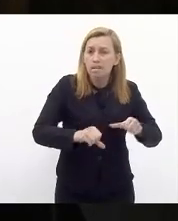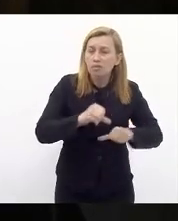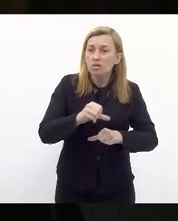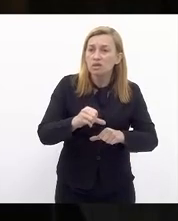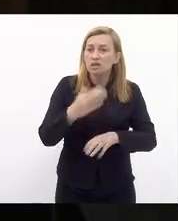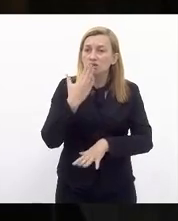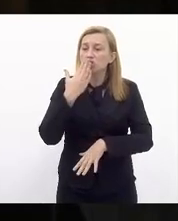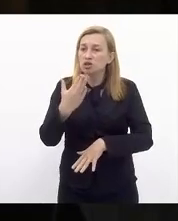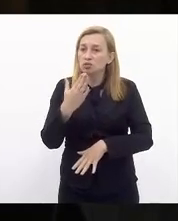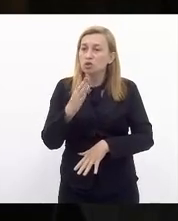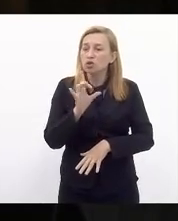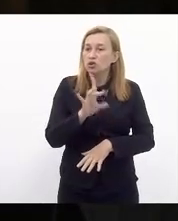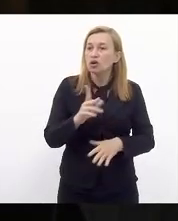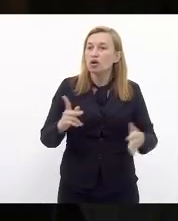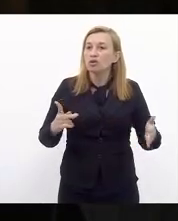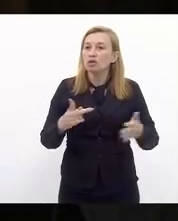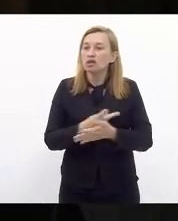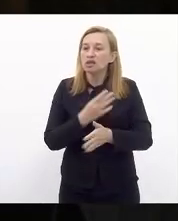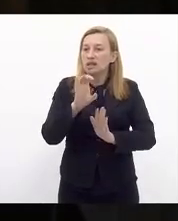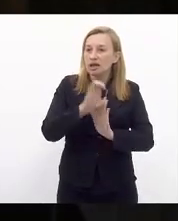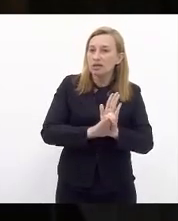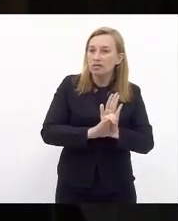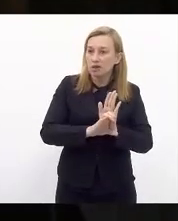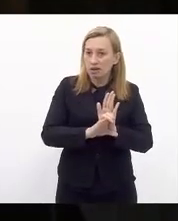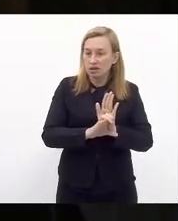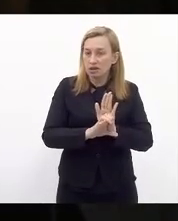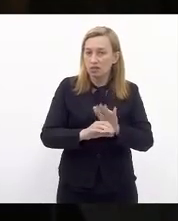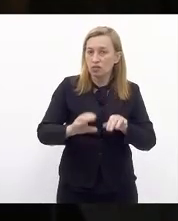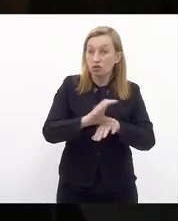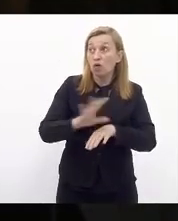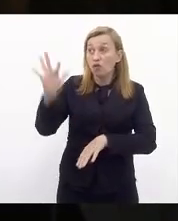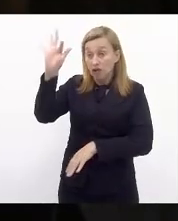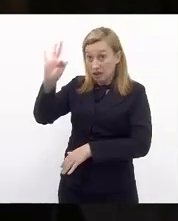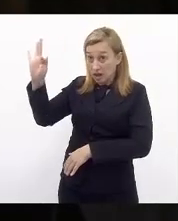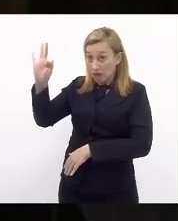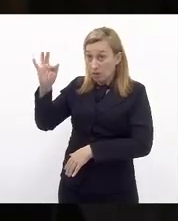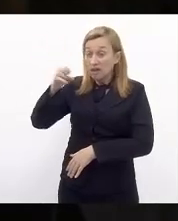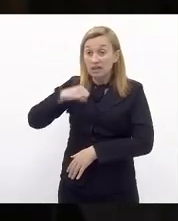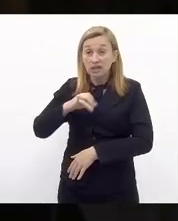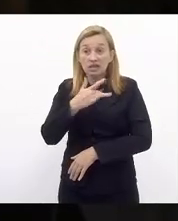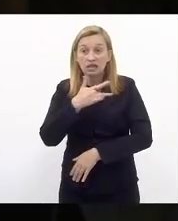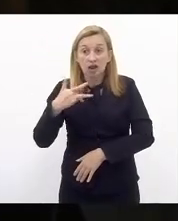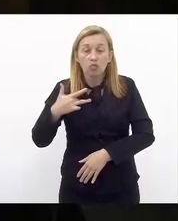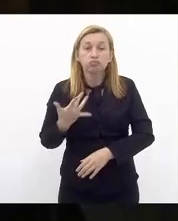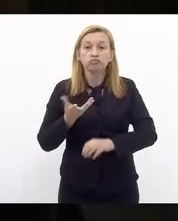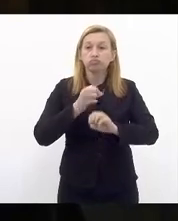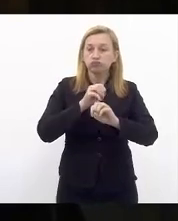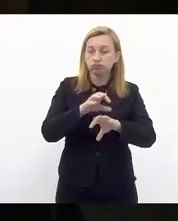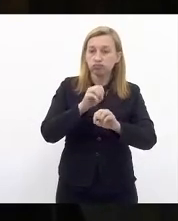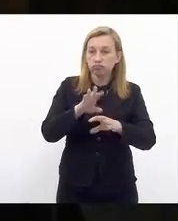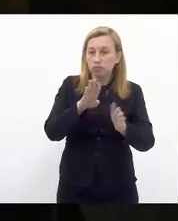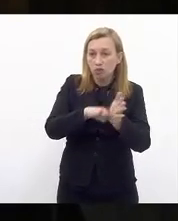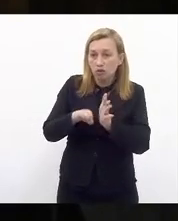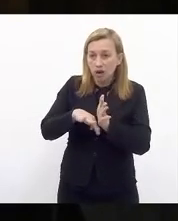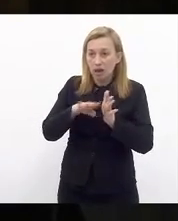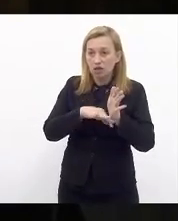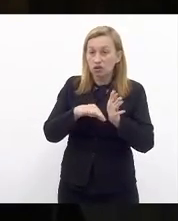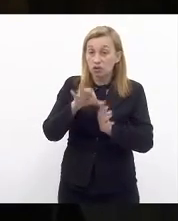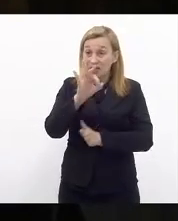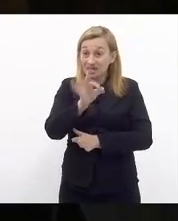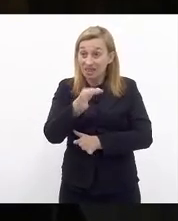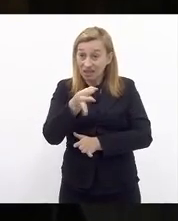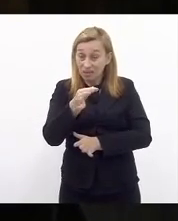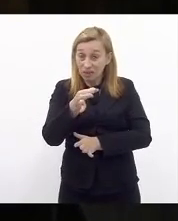mudança desse tipo só poderia acontecer com uma Emenda condicional de natureza Federal uma vez que saúde e educação são gastos constitucionalmente